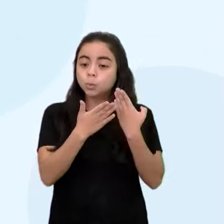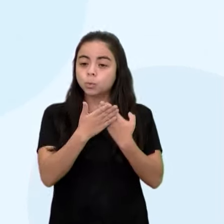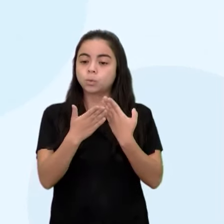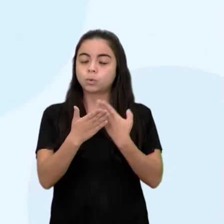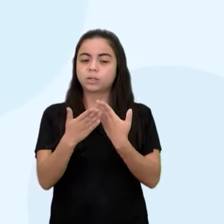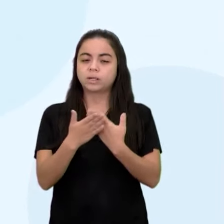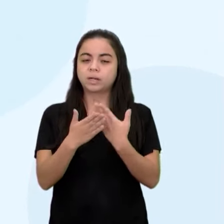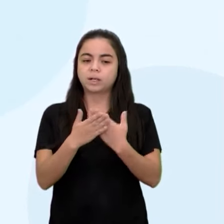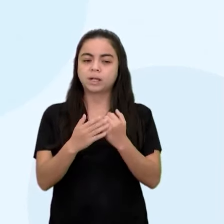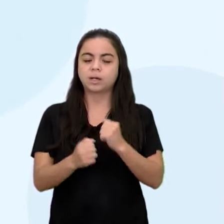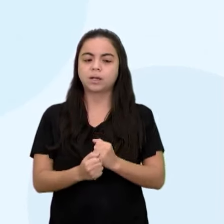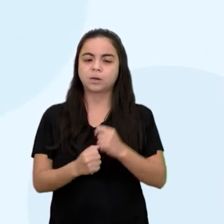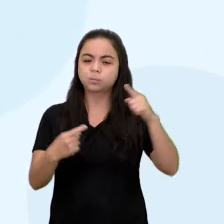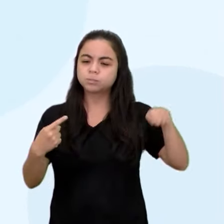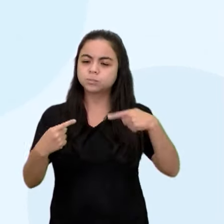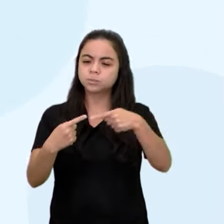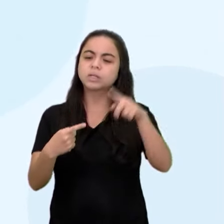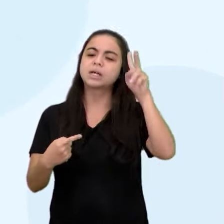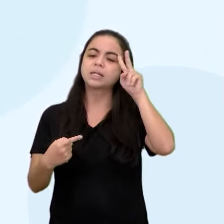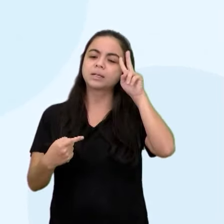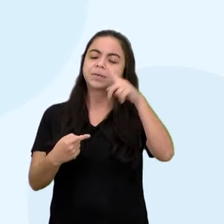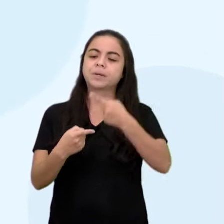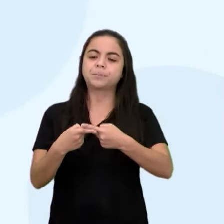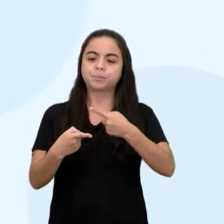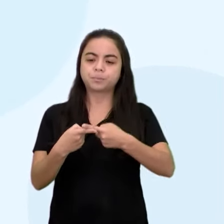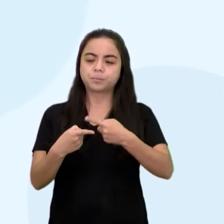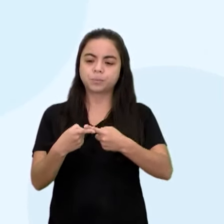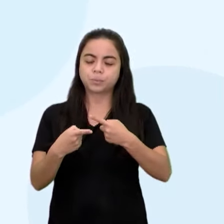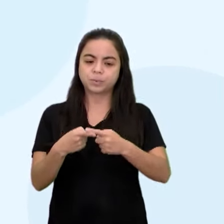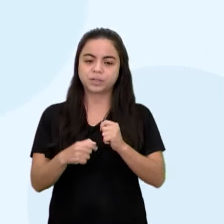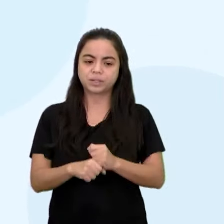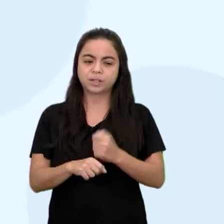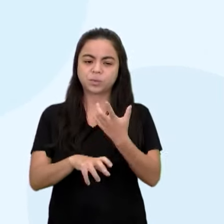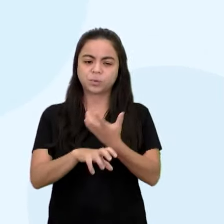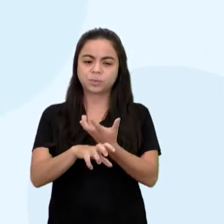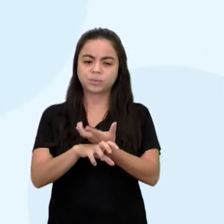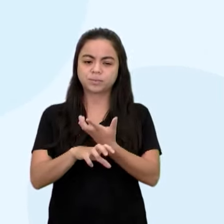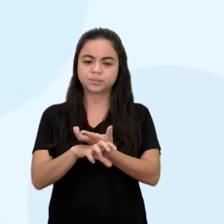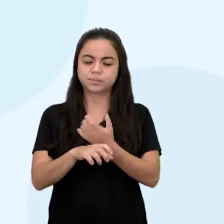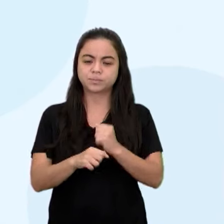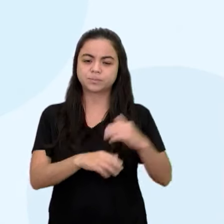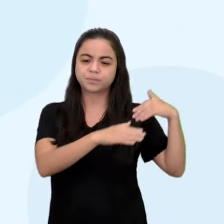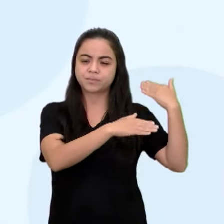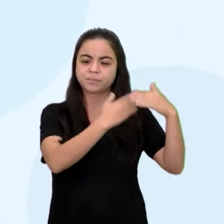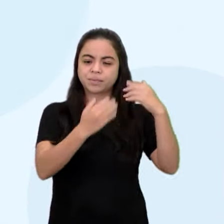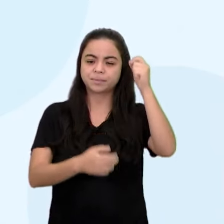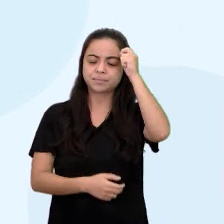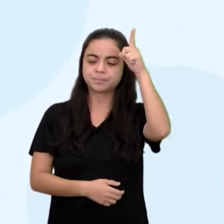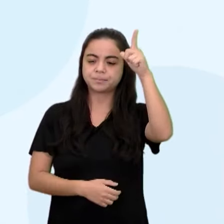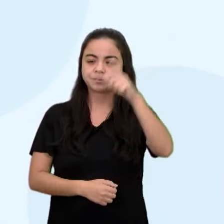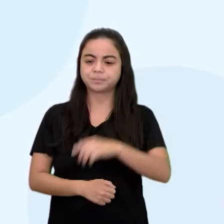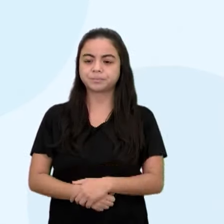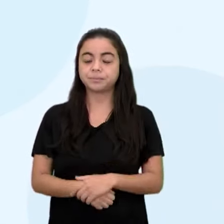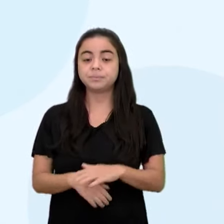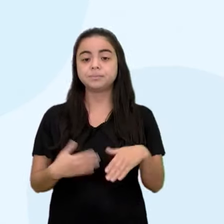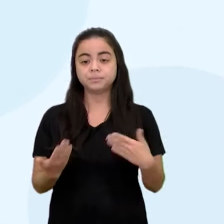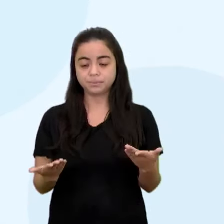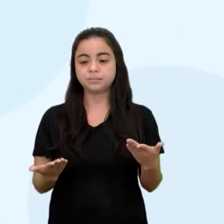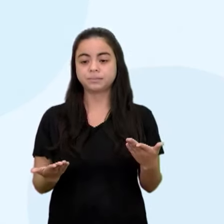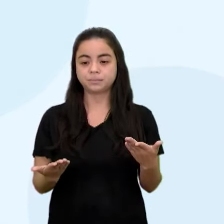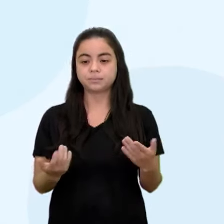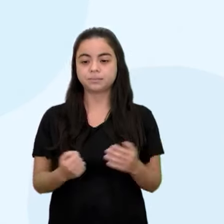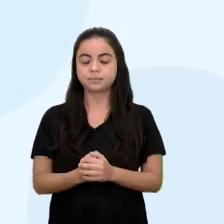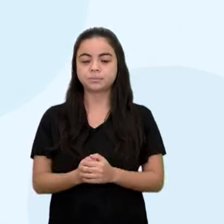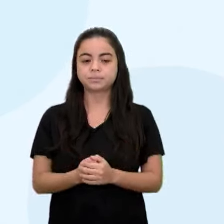relembrar qual o objetivo da nossa aula, o porquê do nosso componente curricular Tradições Culturais. Então vamos lá. Tradições